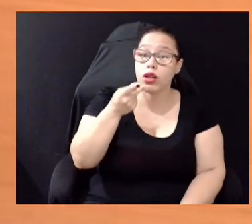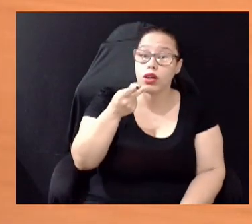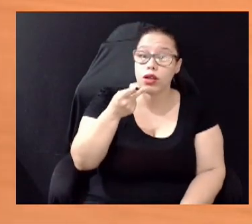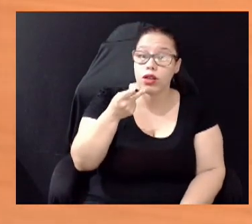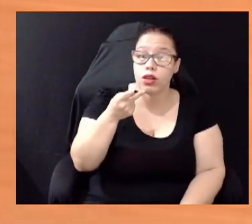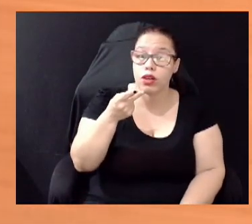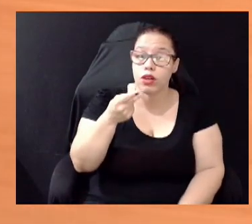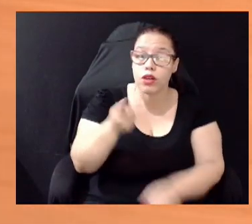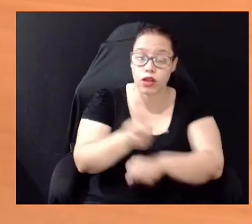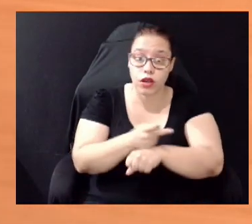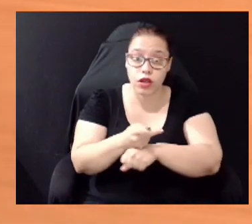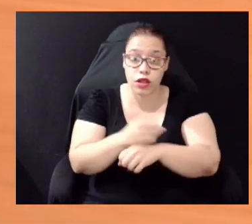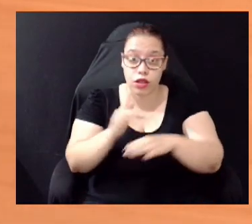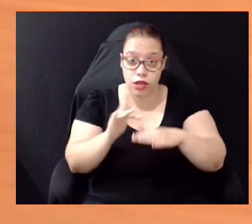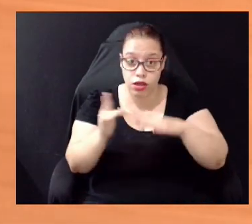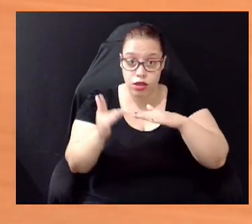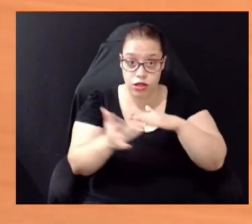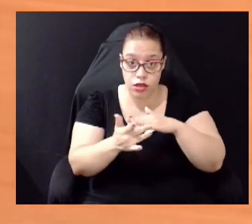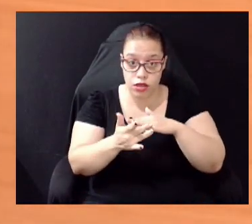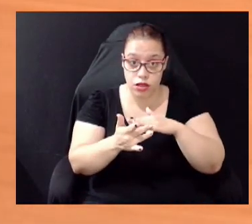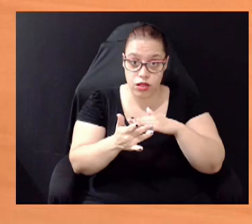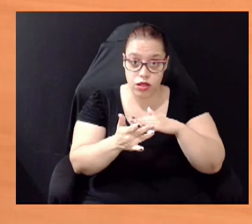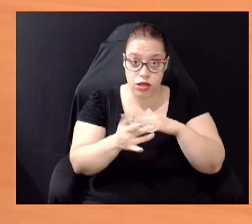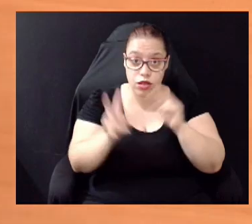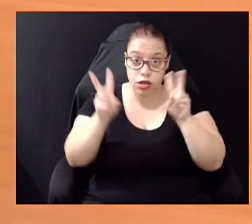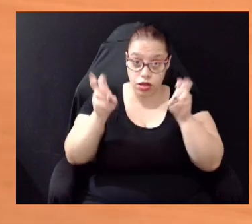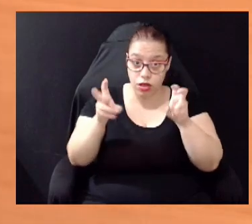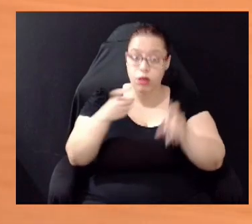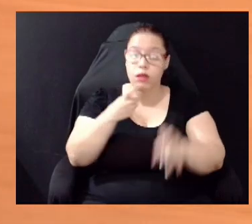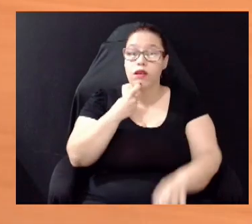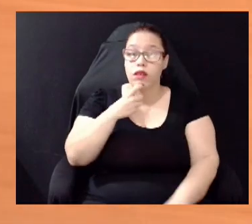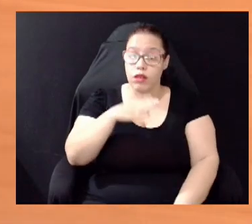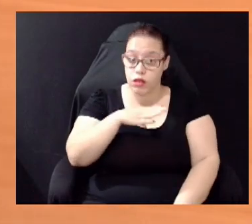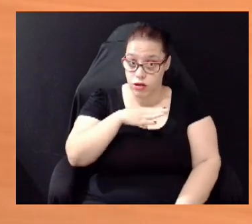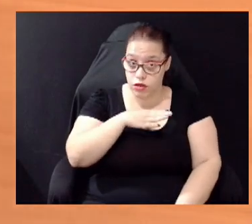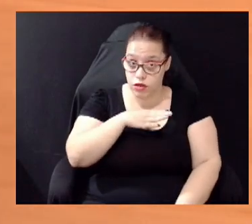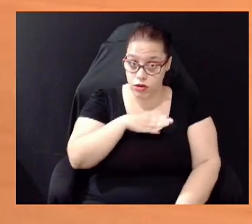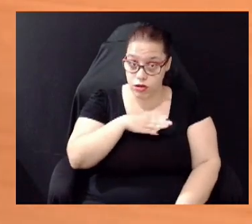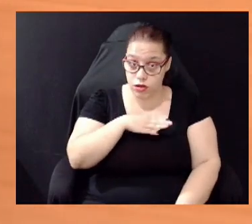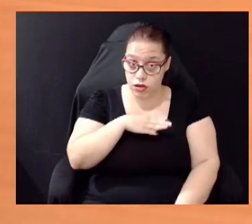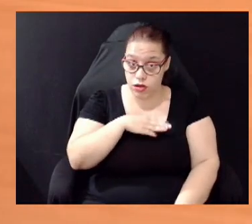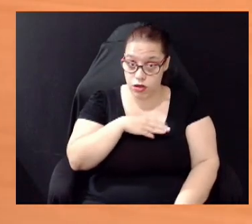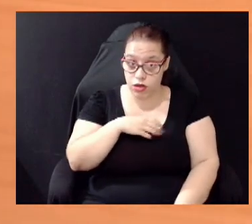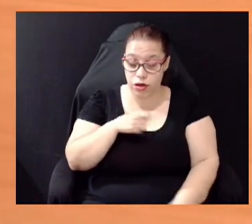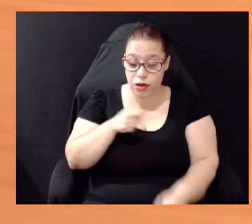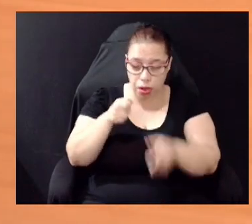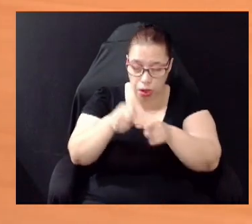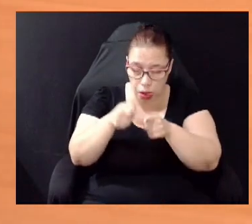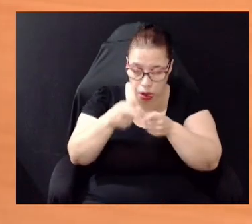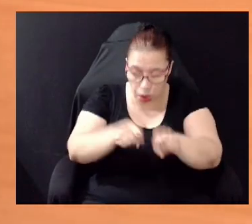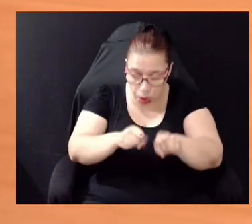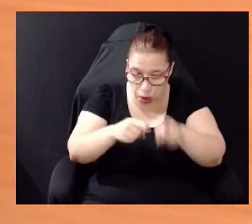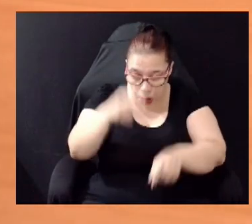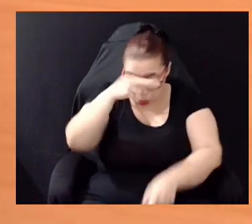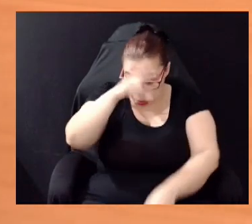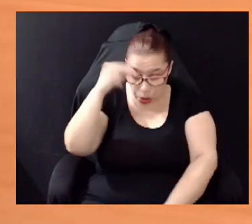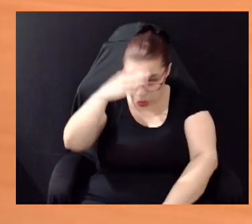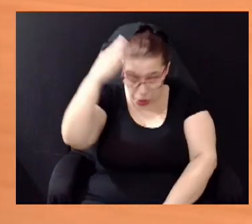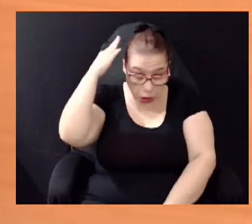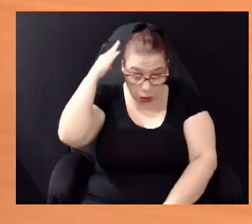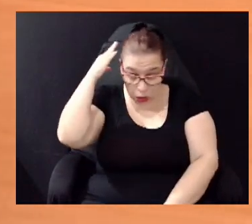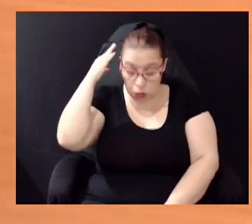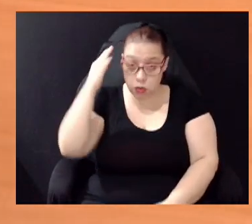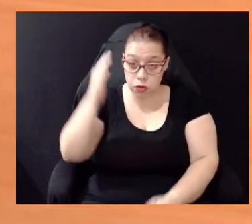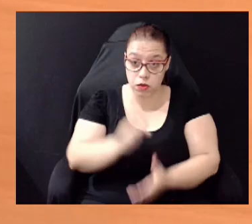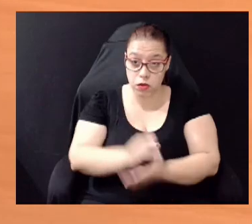nas redes sociais, eu sempre falo sobre os temas de Campinas, né? Sempre estou lá cutucando o Dário, estou contando do mal, como posso